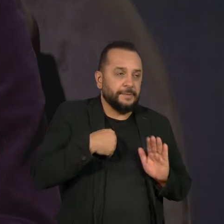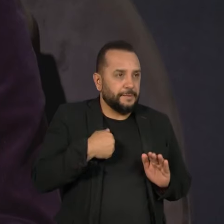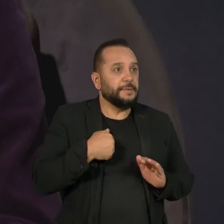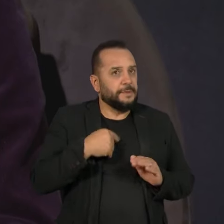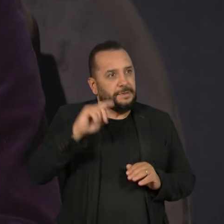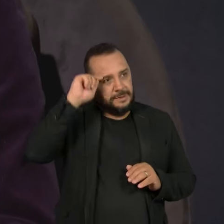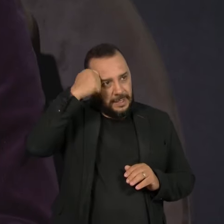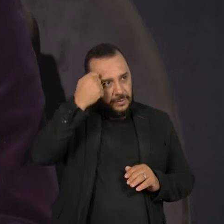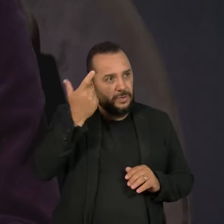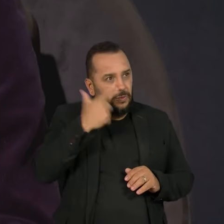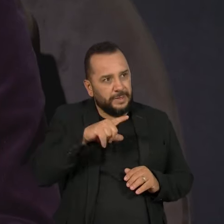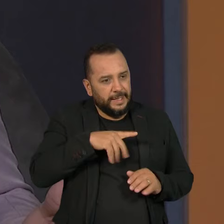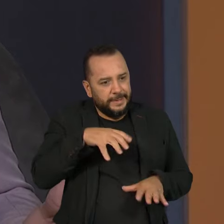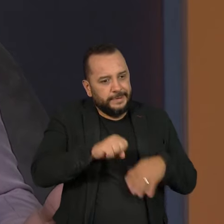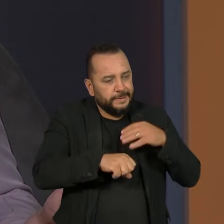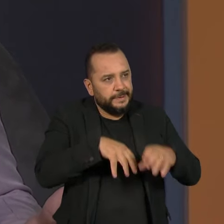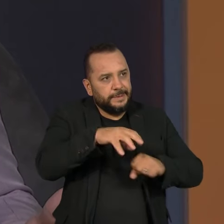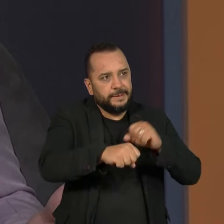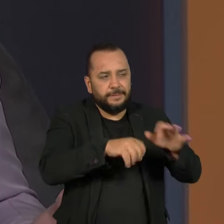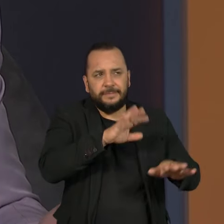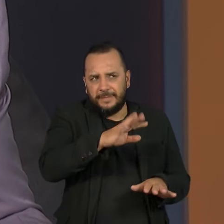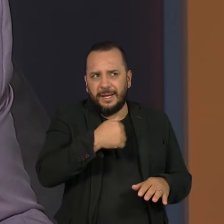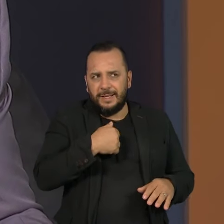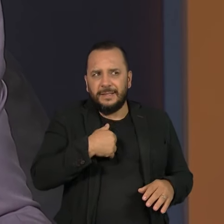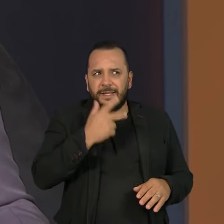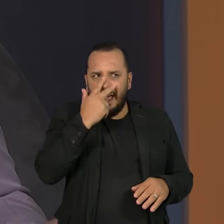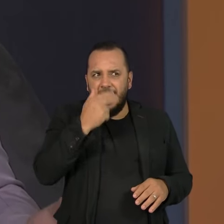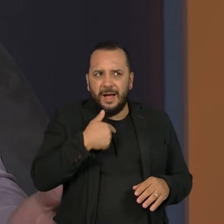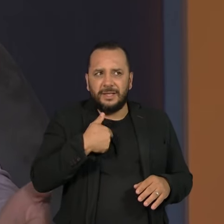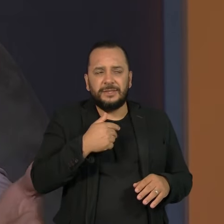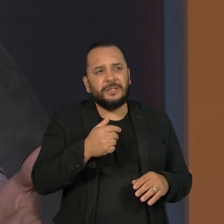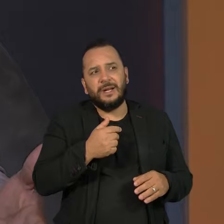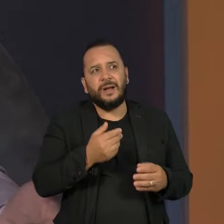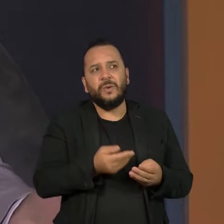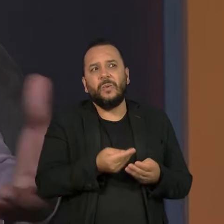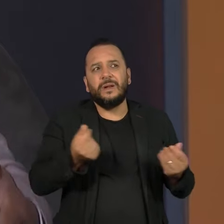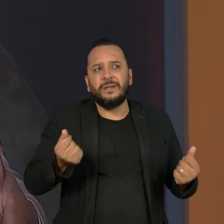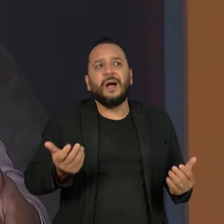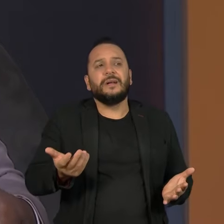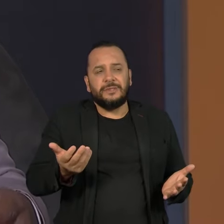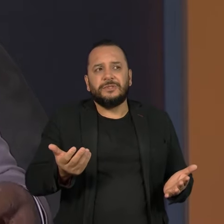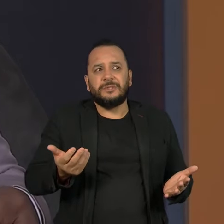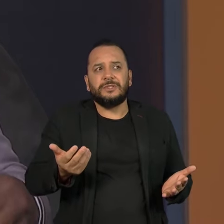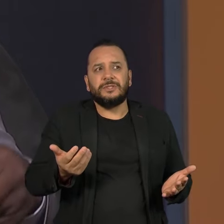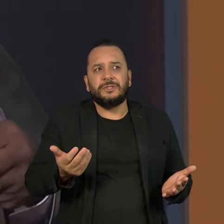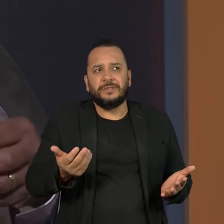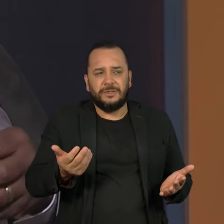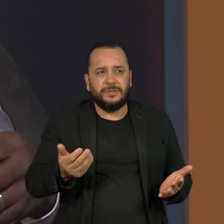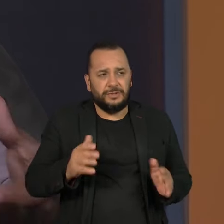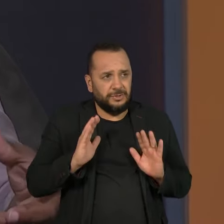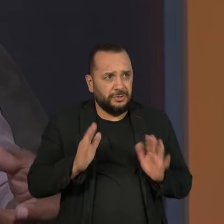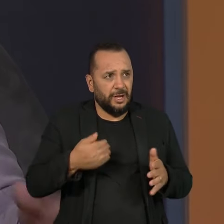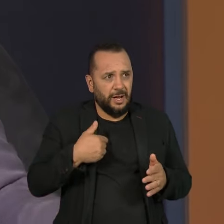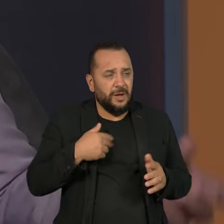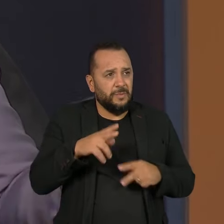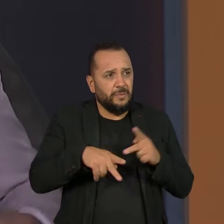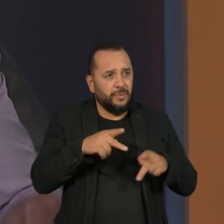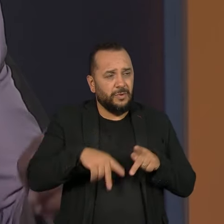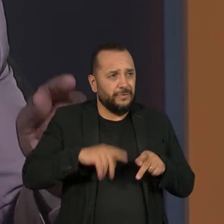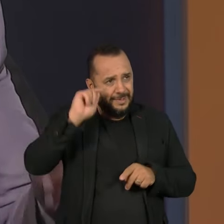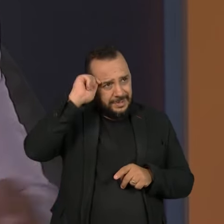professor Carlos? Mas já estão chegando em número qualitativo e essa presença negra já está sendo suficiente